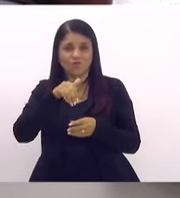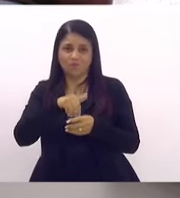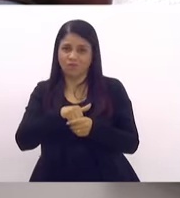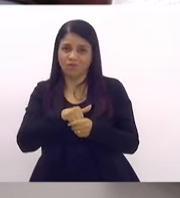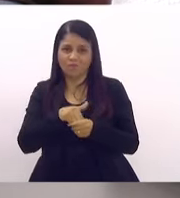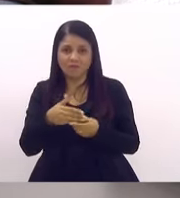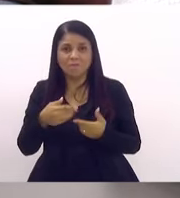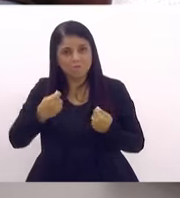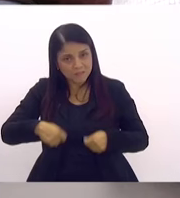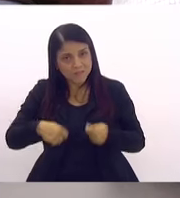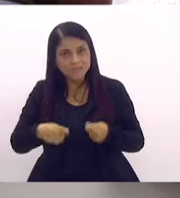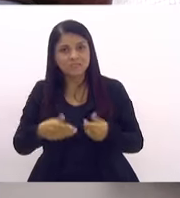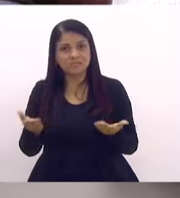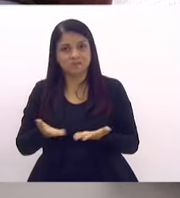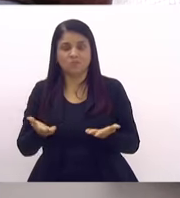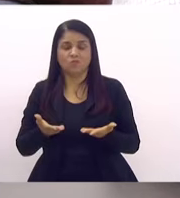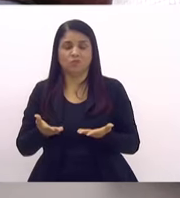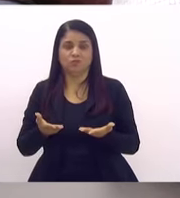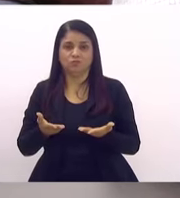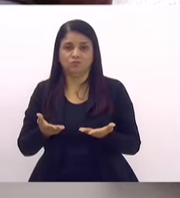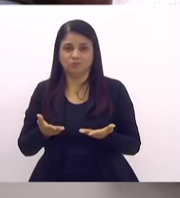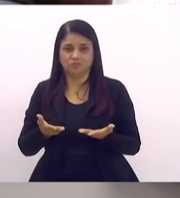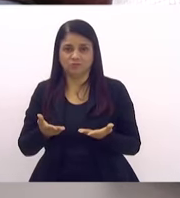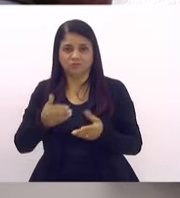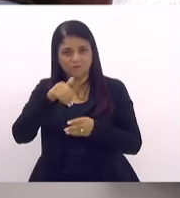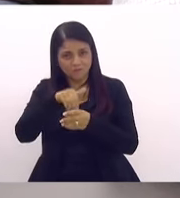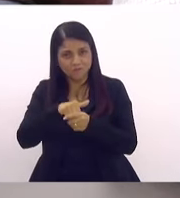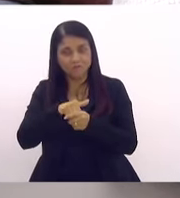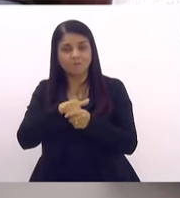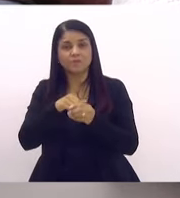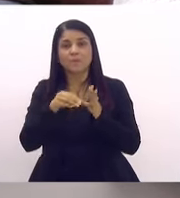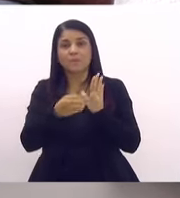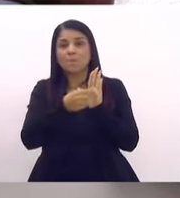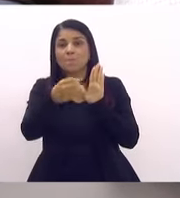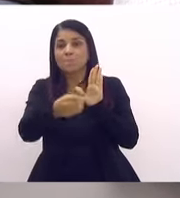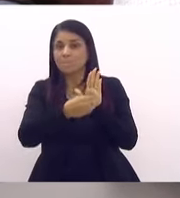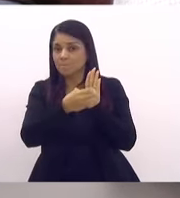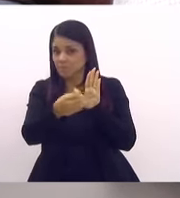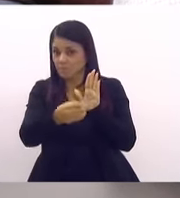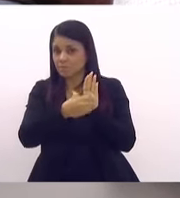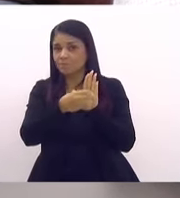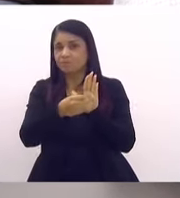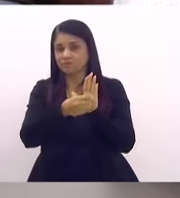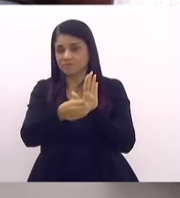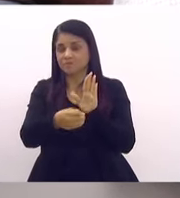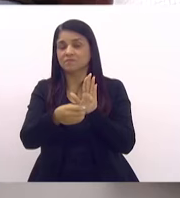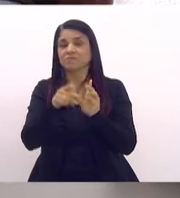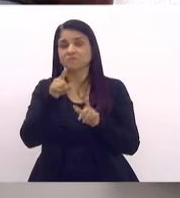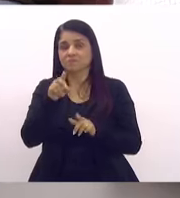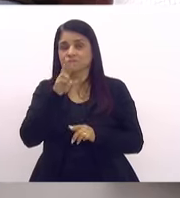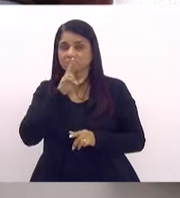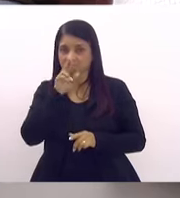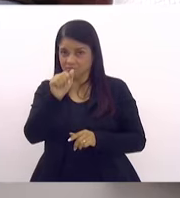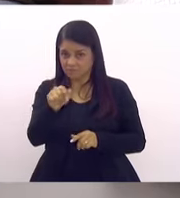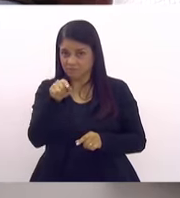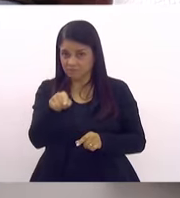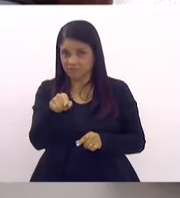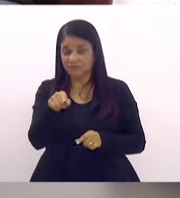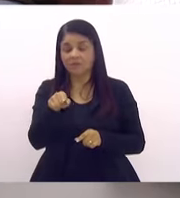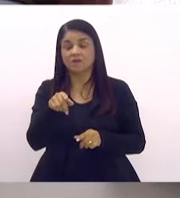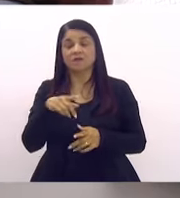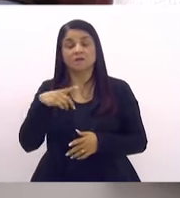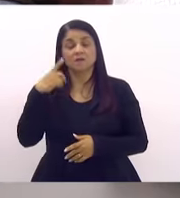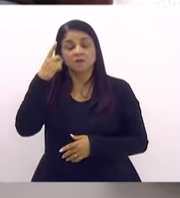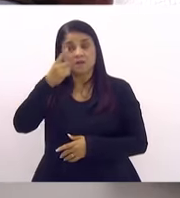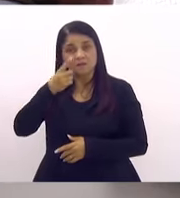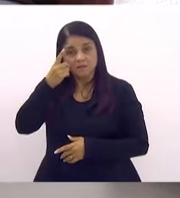a gente deve votar hoje. Há um parecer de Vossa Excelência, e, apesar da deputada Célia Jordão manter